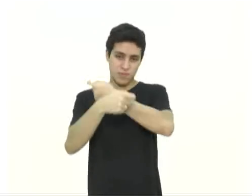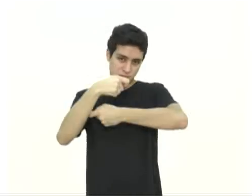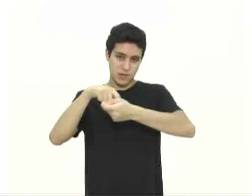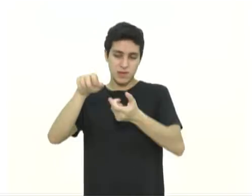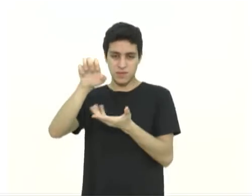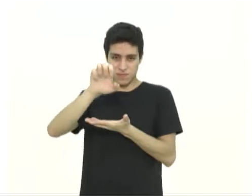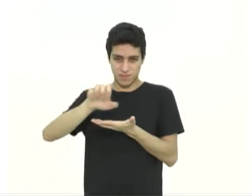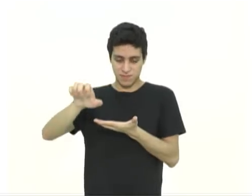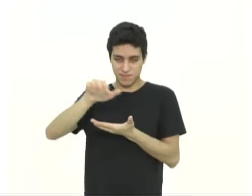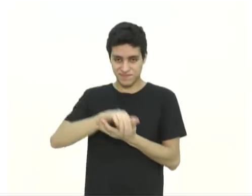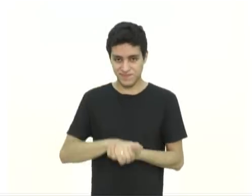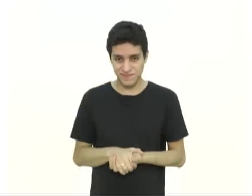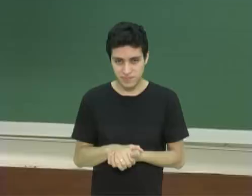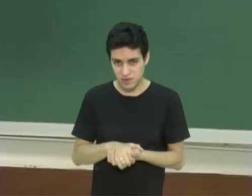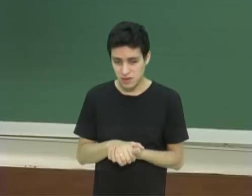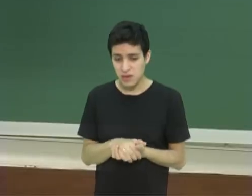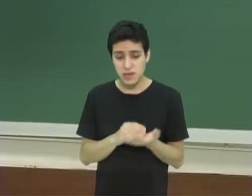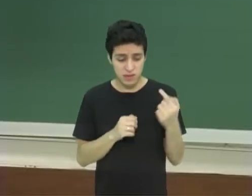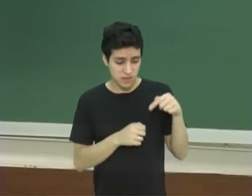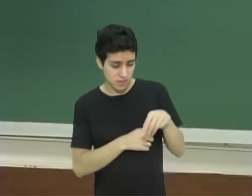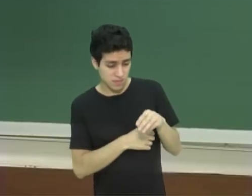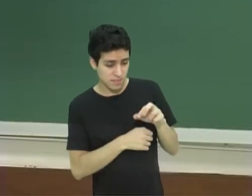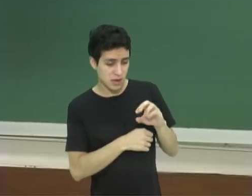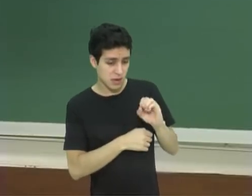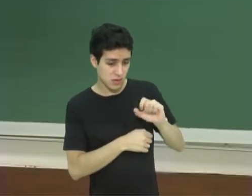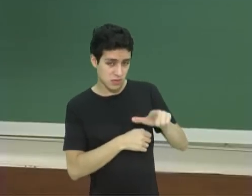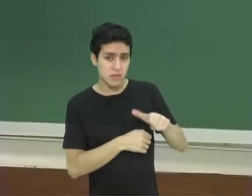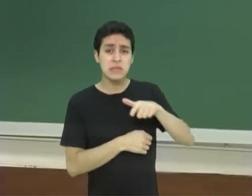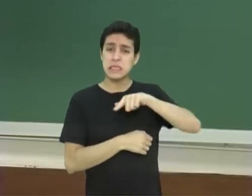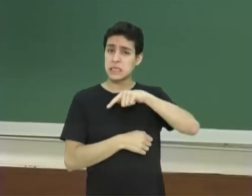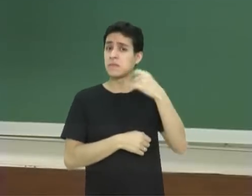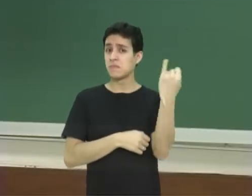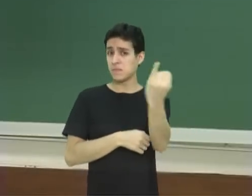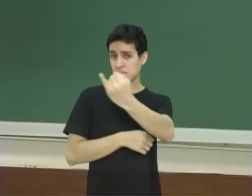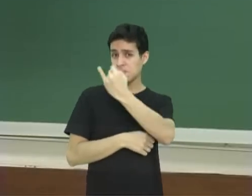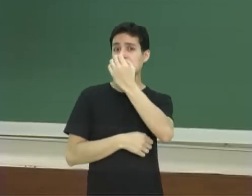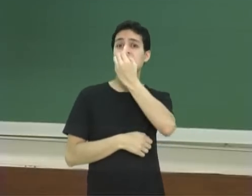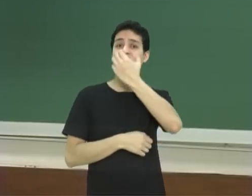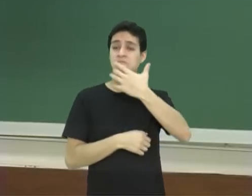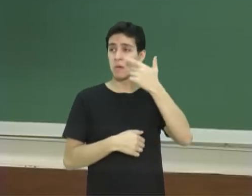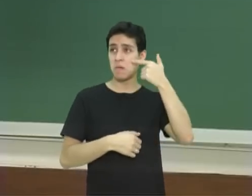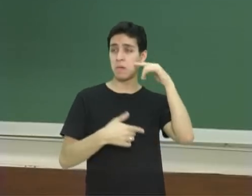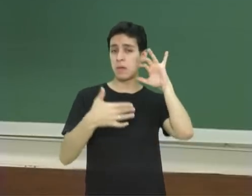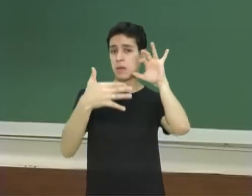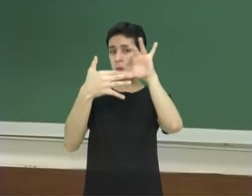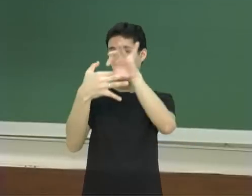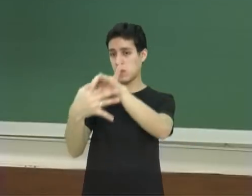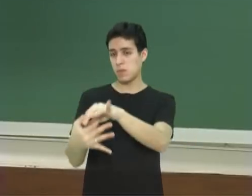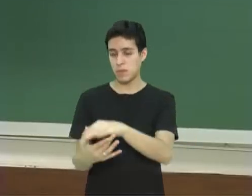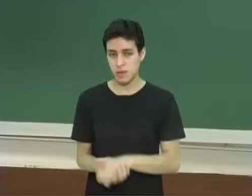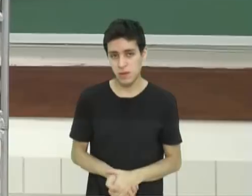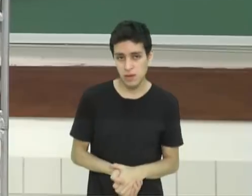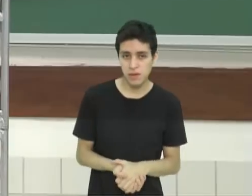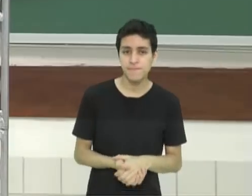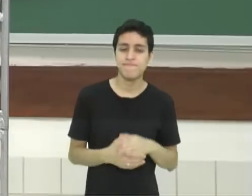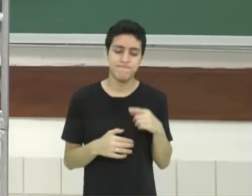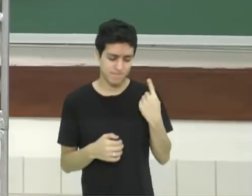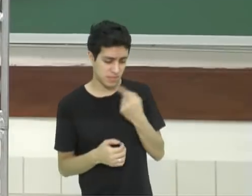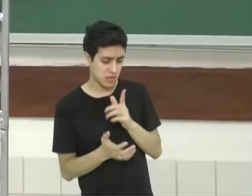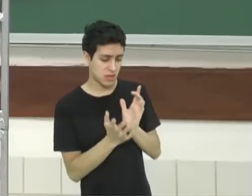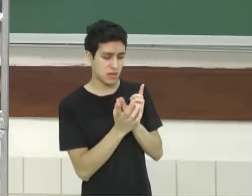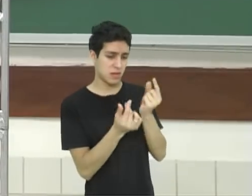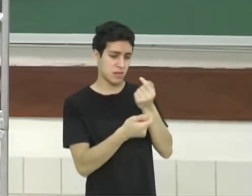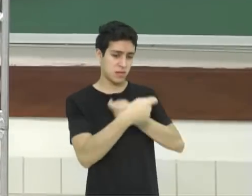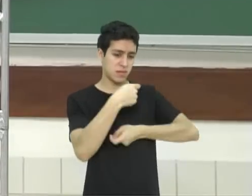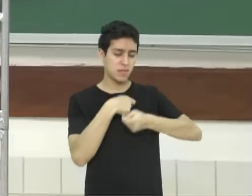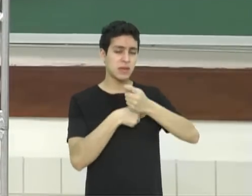da União Europeia. Mas então o Mercosul tem uma importância gigantesca aí nesse contexto, né? O nosso bloco econômico,